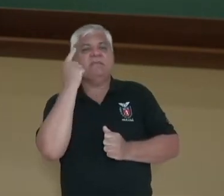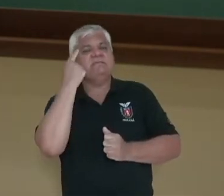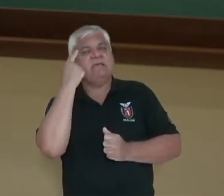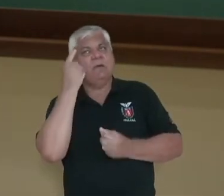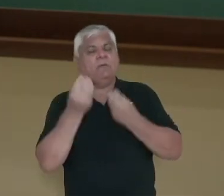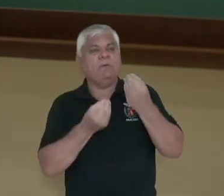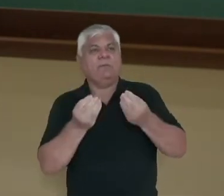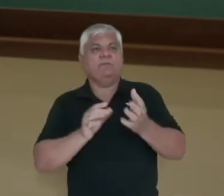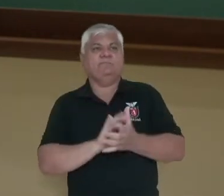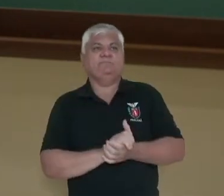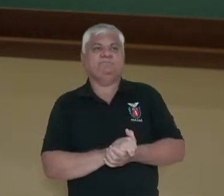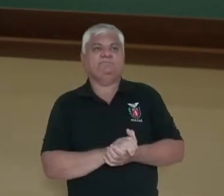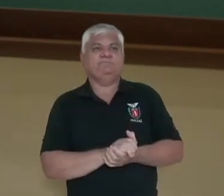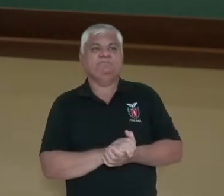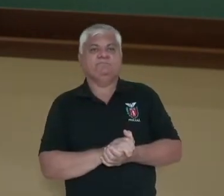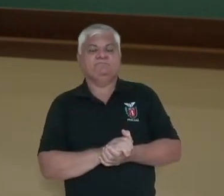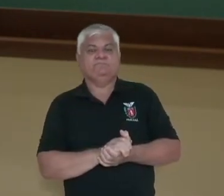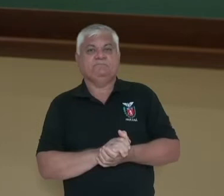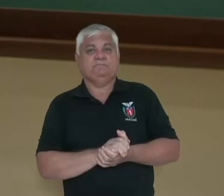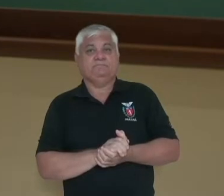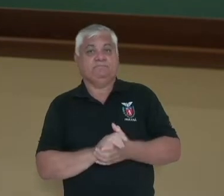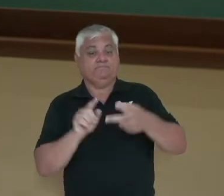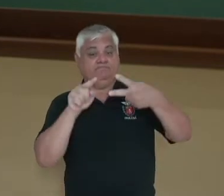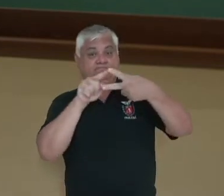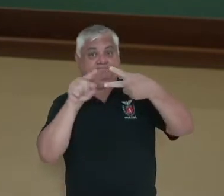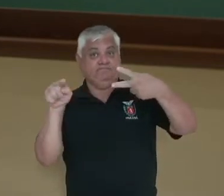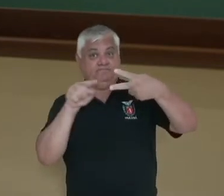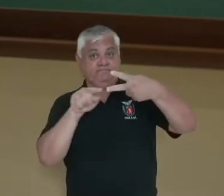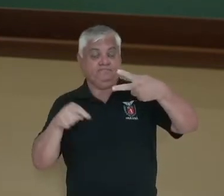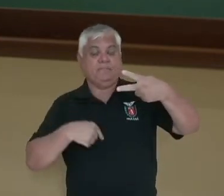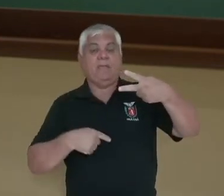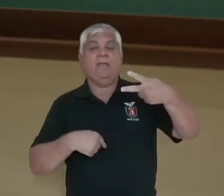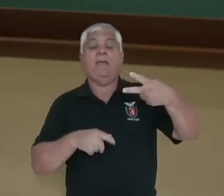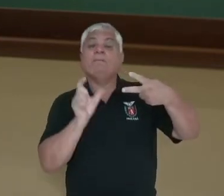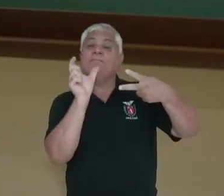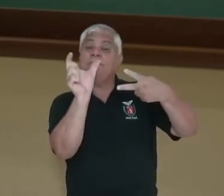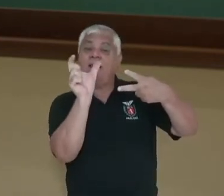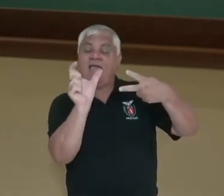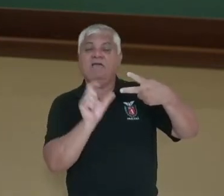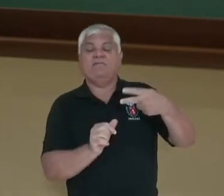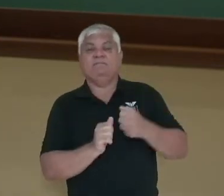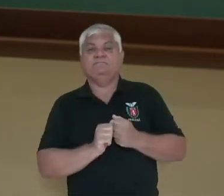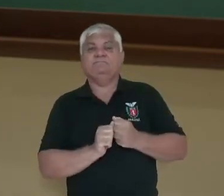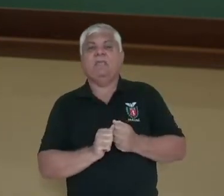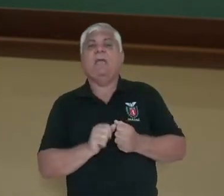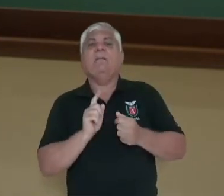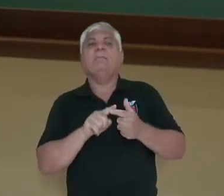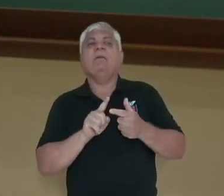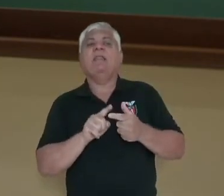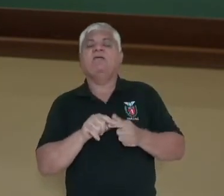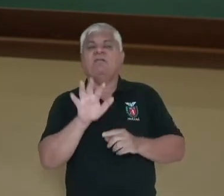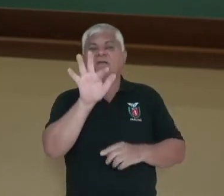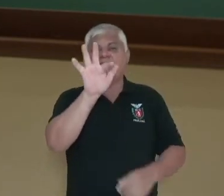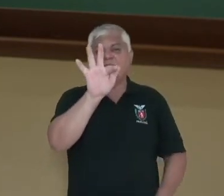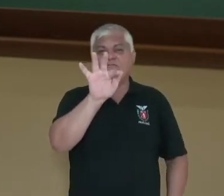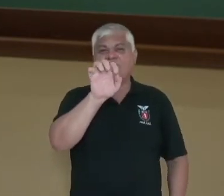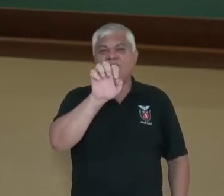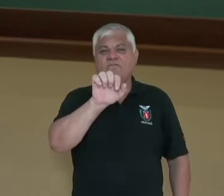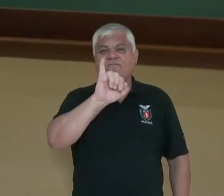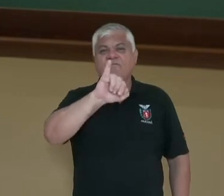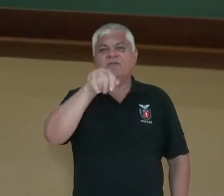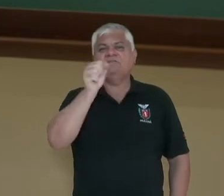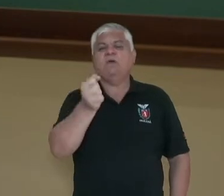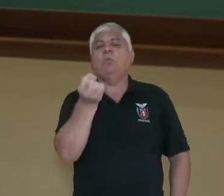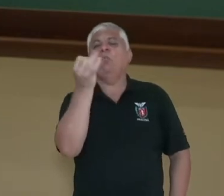ó, pessoal. 2 linhas e preciso escrever a palavra feijão. Então, a palavra feijão, ela tem quantas